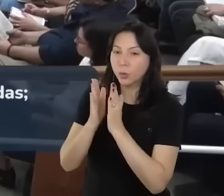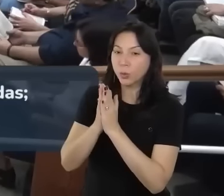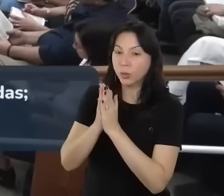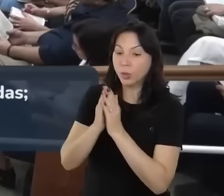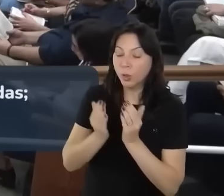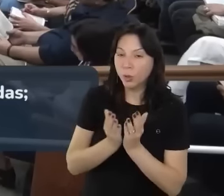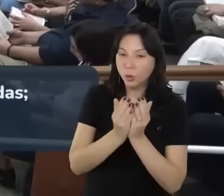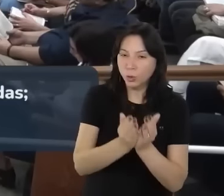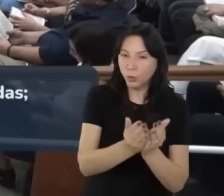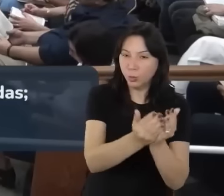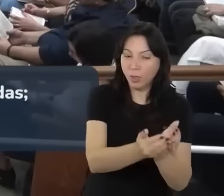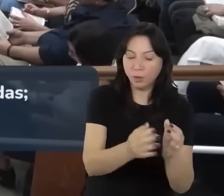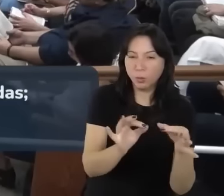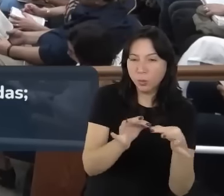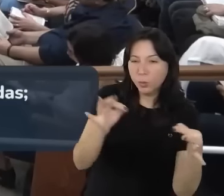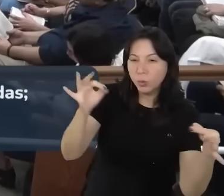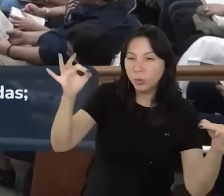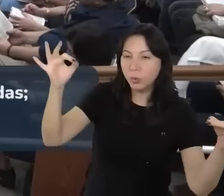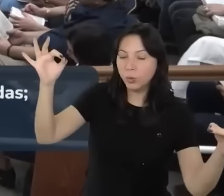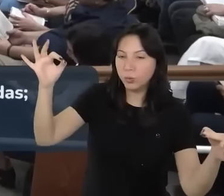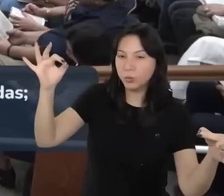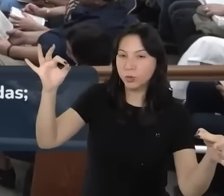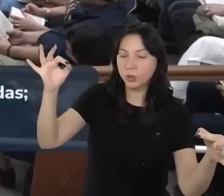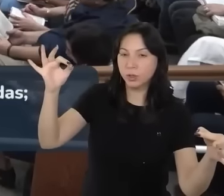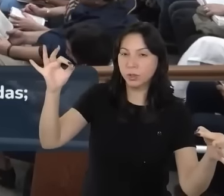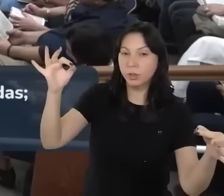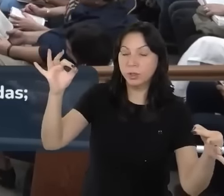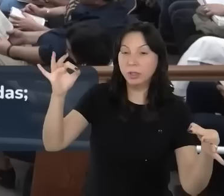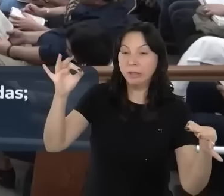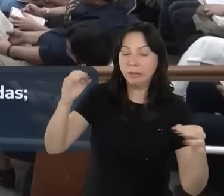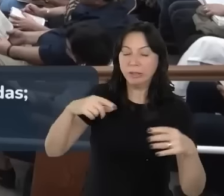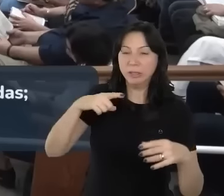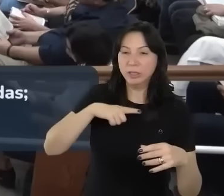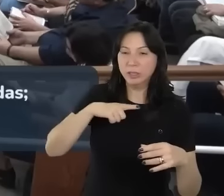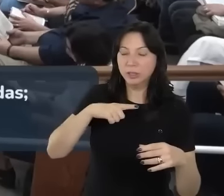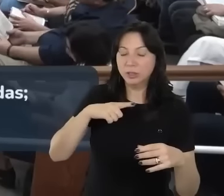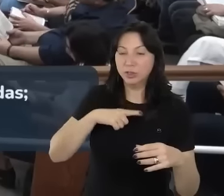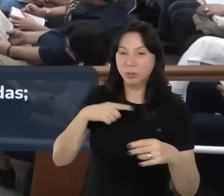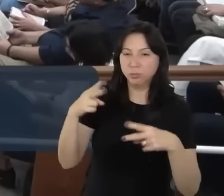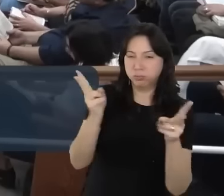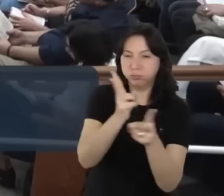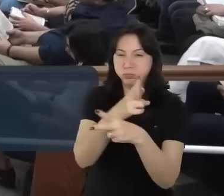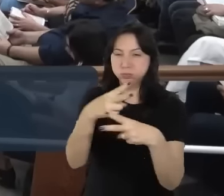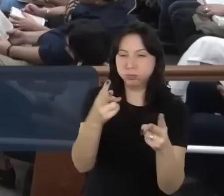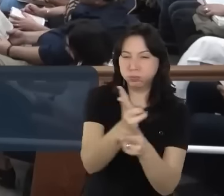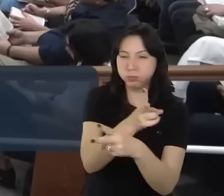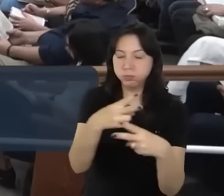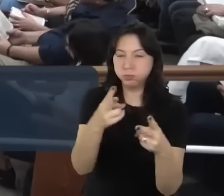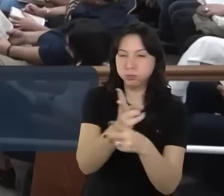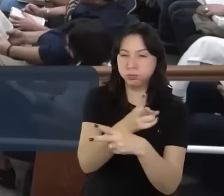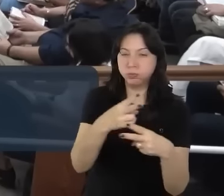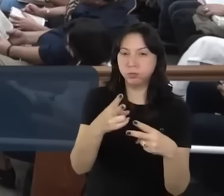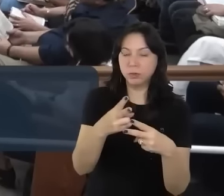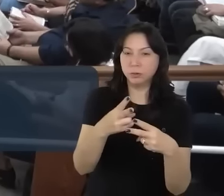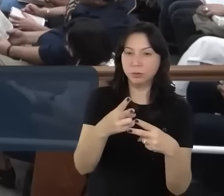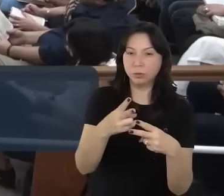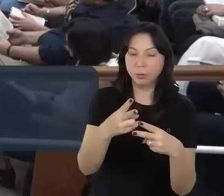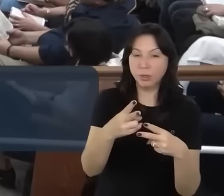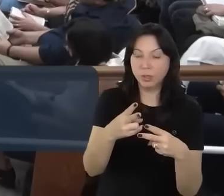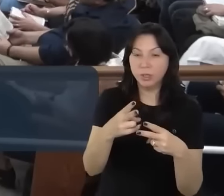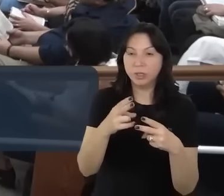longe a muitos estádios da terra açoitado pelas ondas porque o vento era contrário na quarta